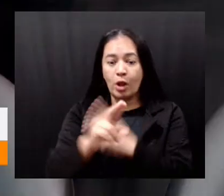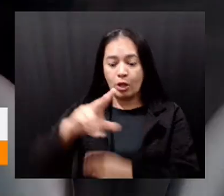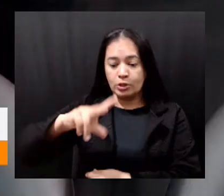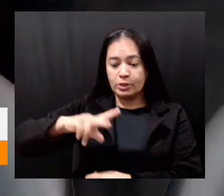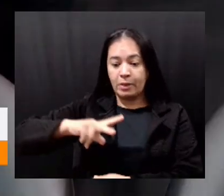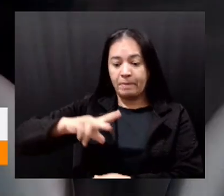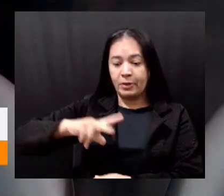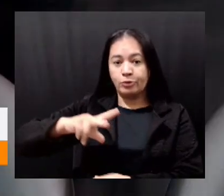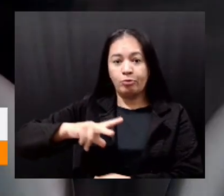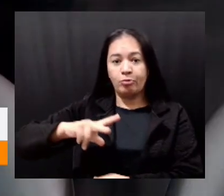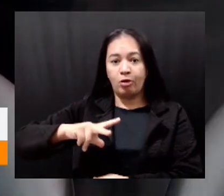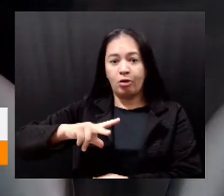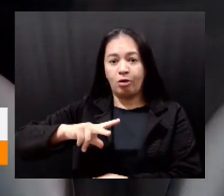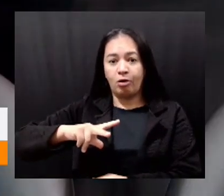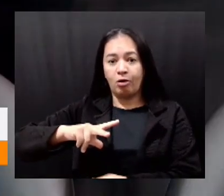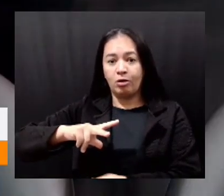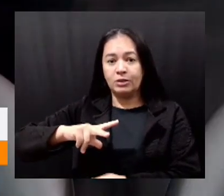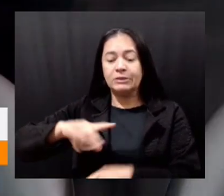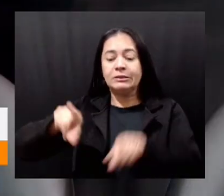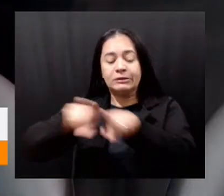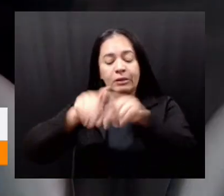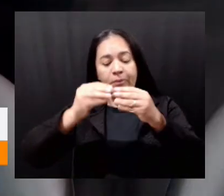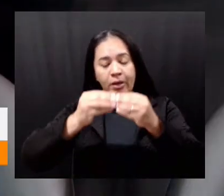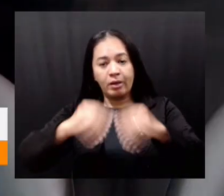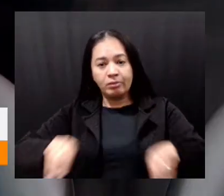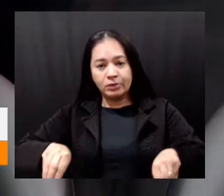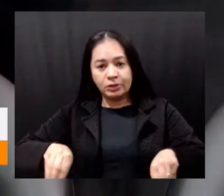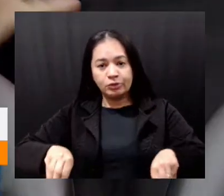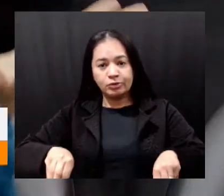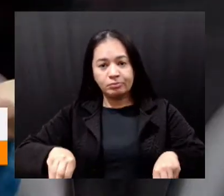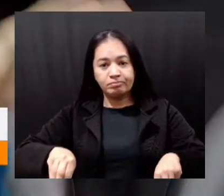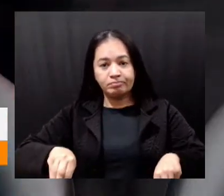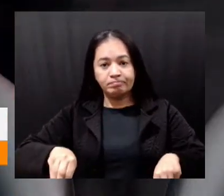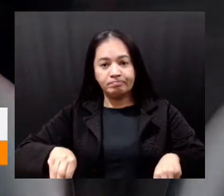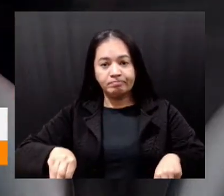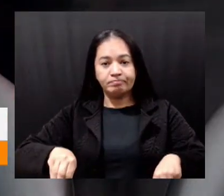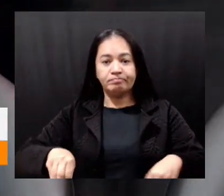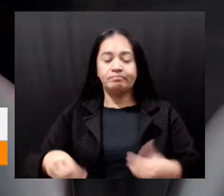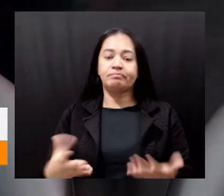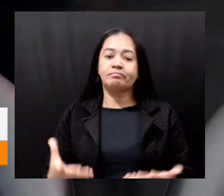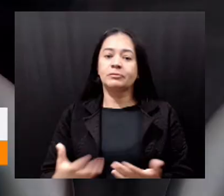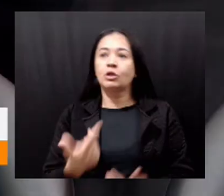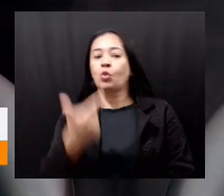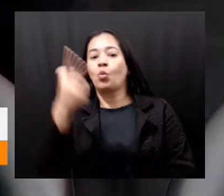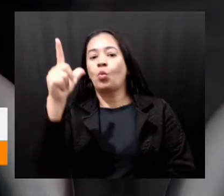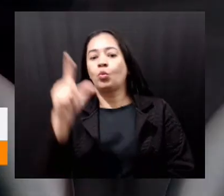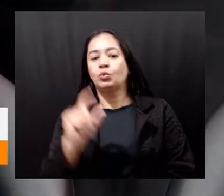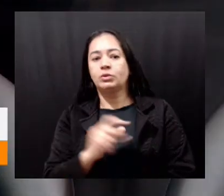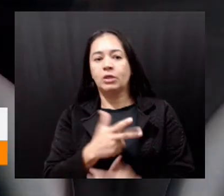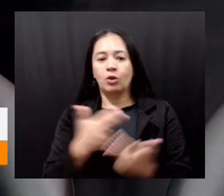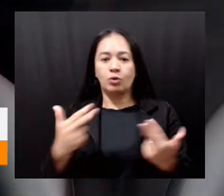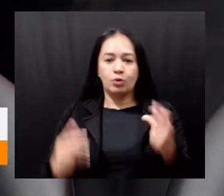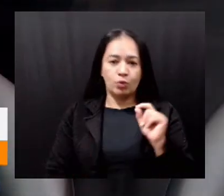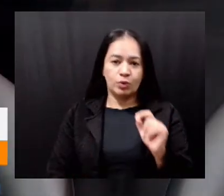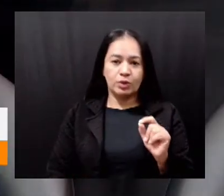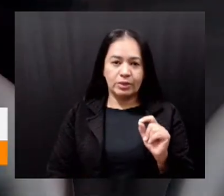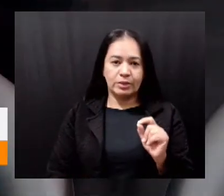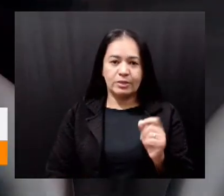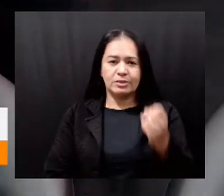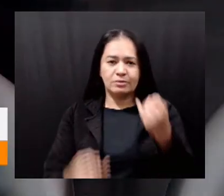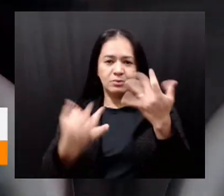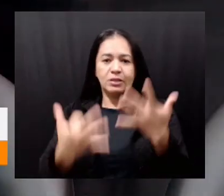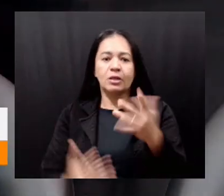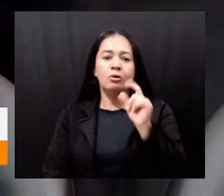também é prejudicado, né? Tem um outro ponto que eu gostaria de falar depois, mas o quanto afeta